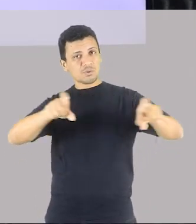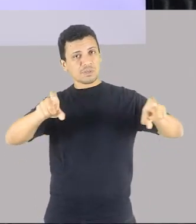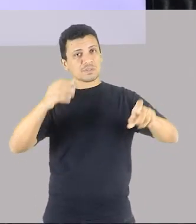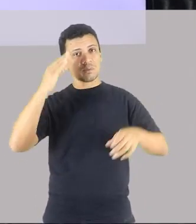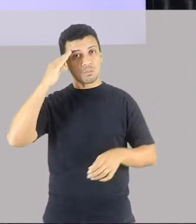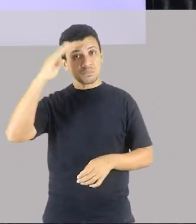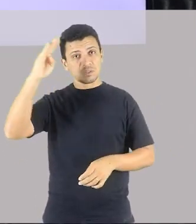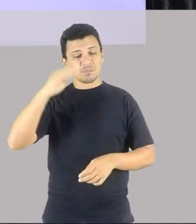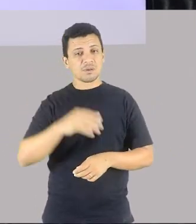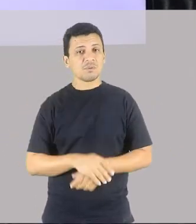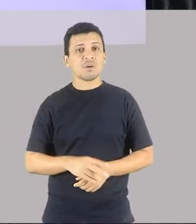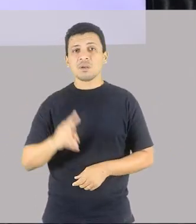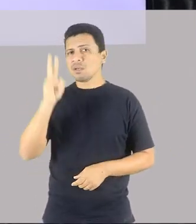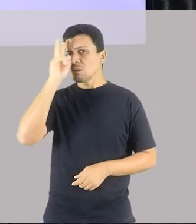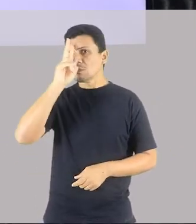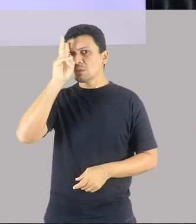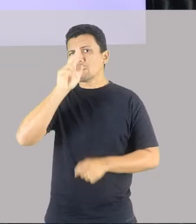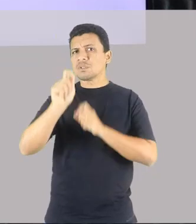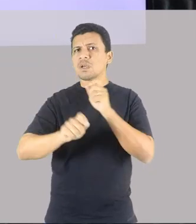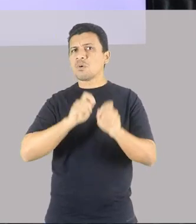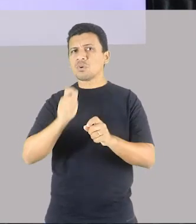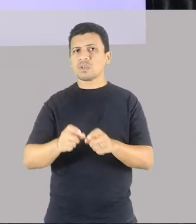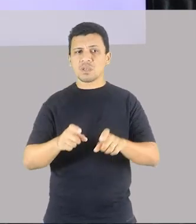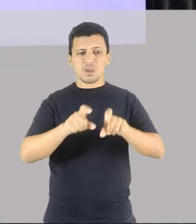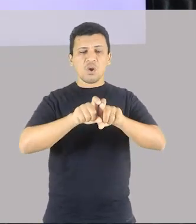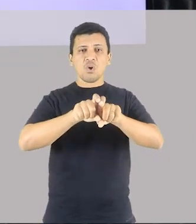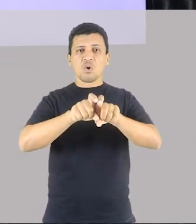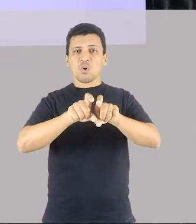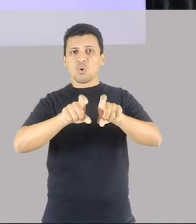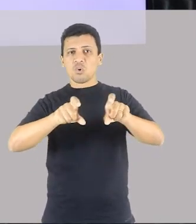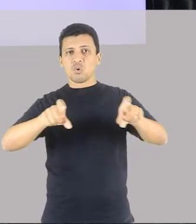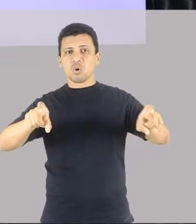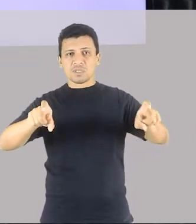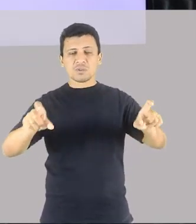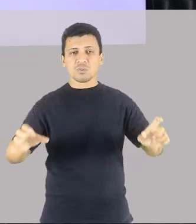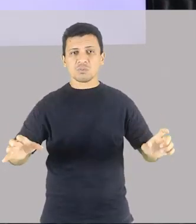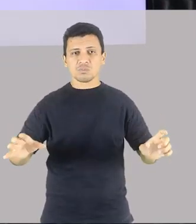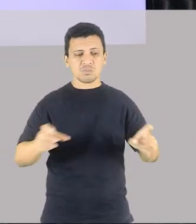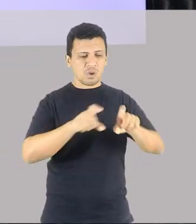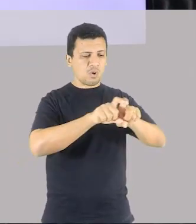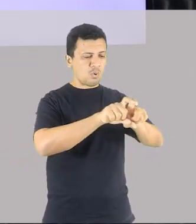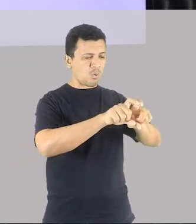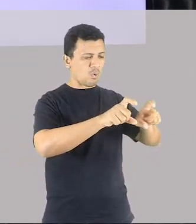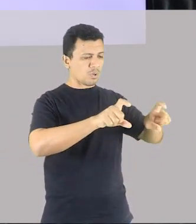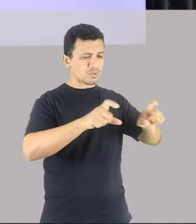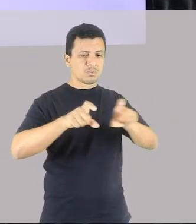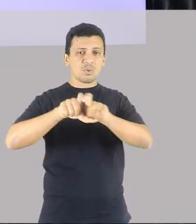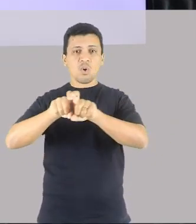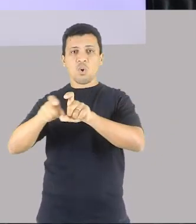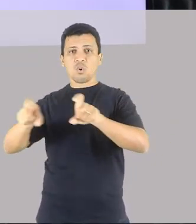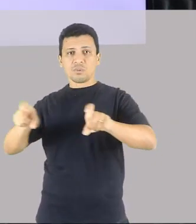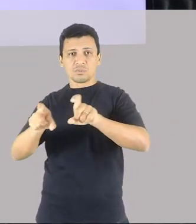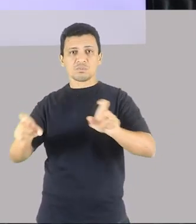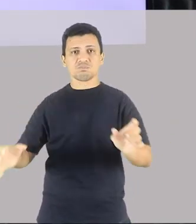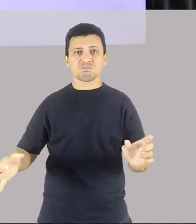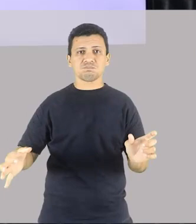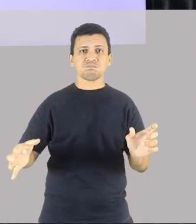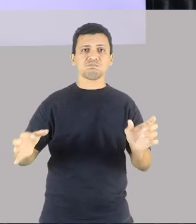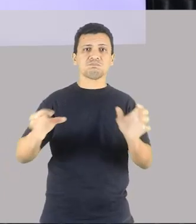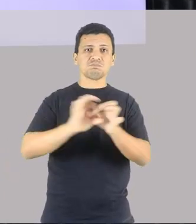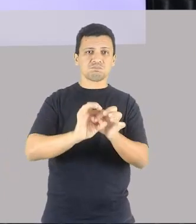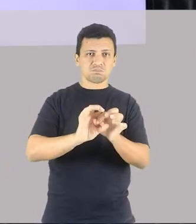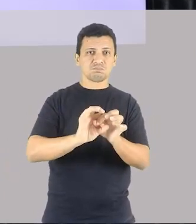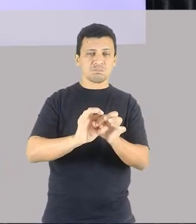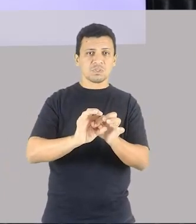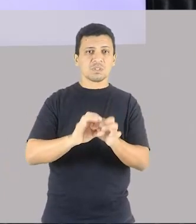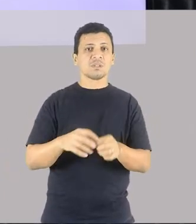certo? Lembre-se, estamos tratando das orações subordinadas, período composto por subordinação, certo?